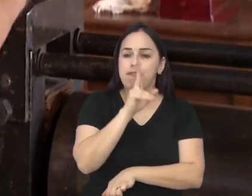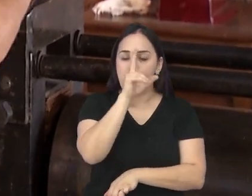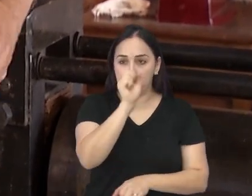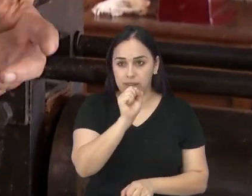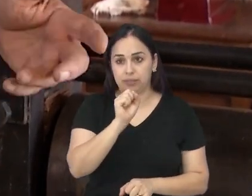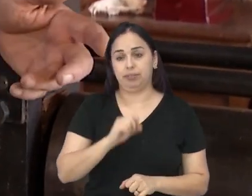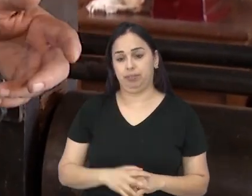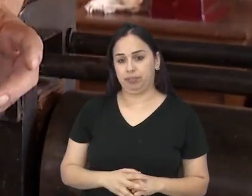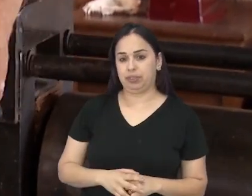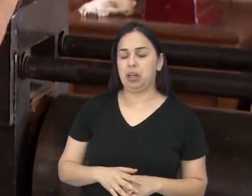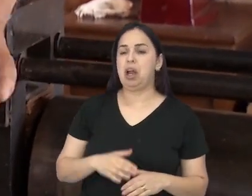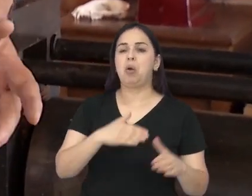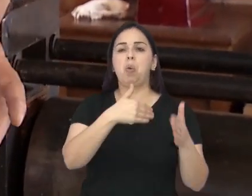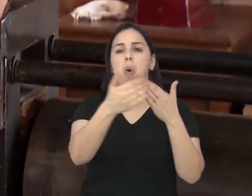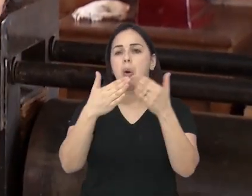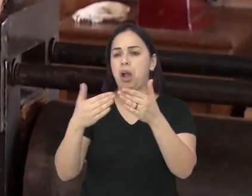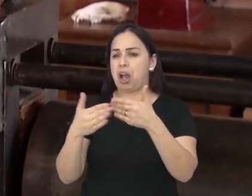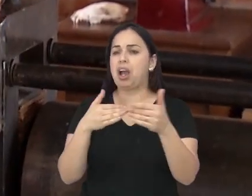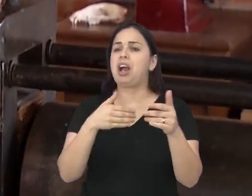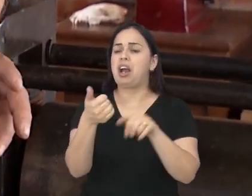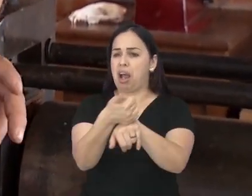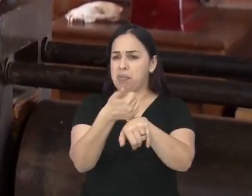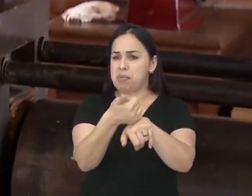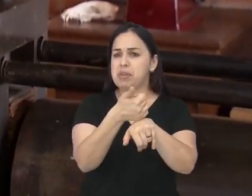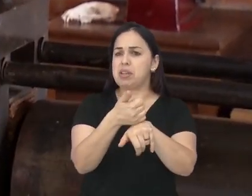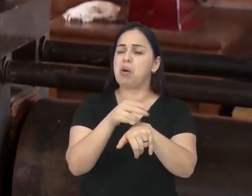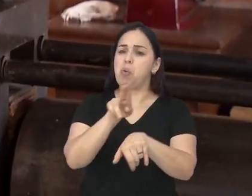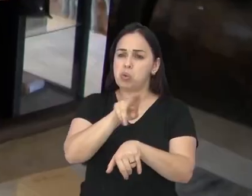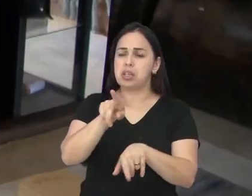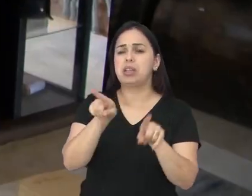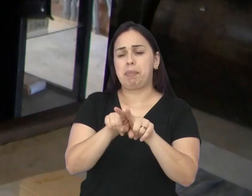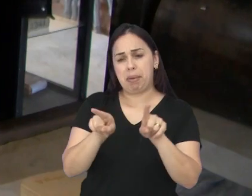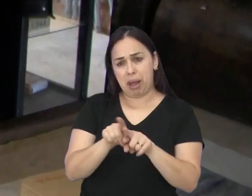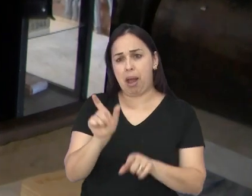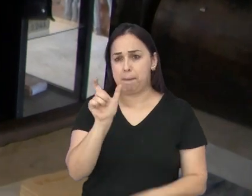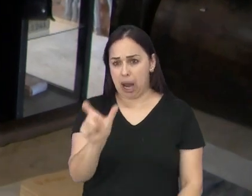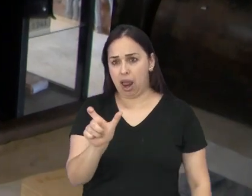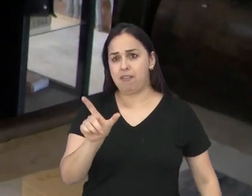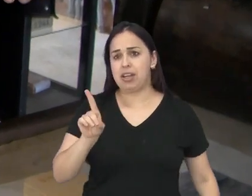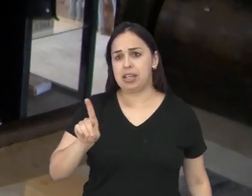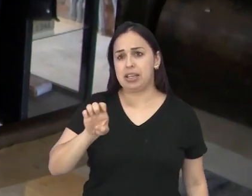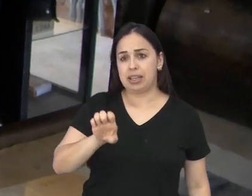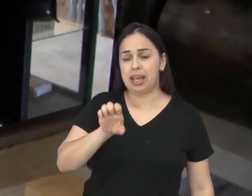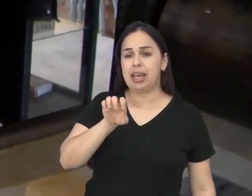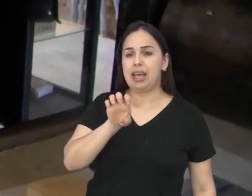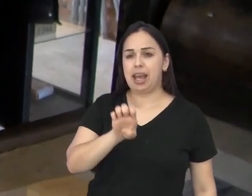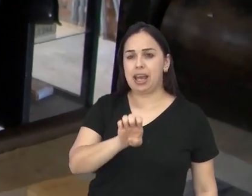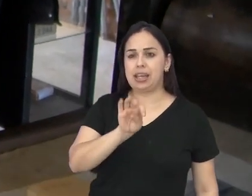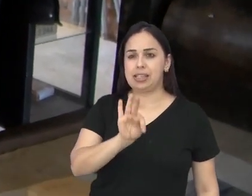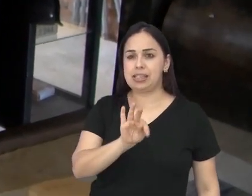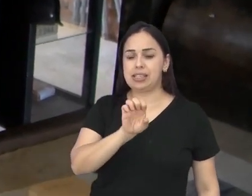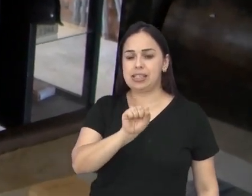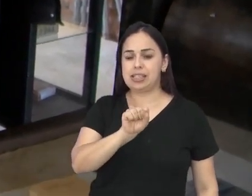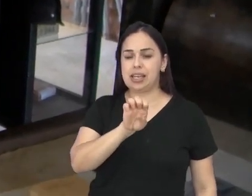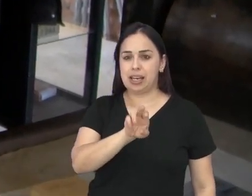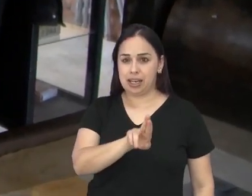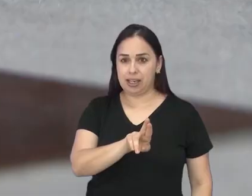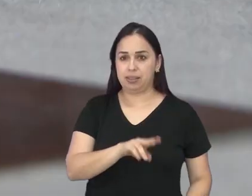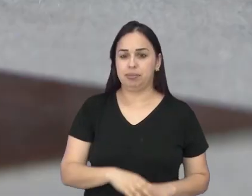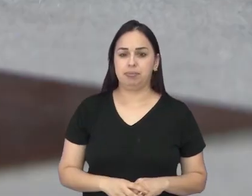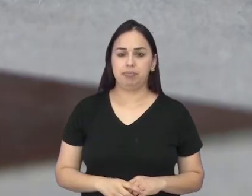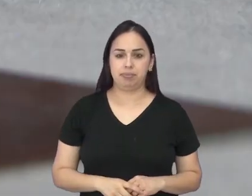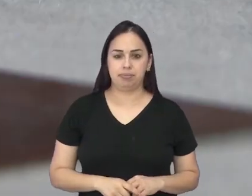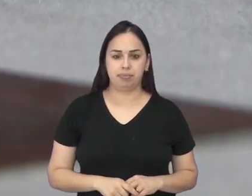chama o Deetzer qualquer gravador, mas na origem da palavra tem a ver com esta técnica que está